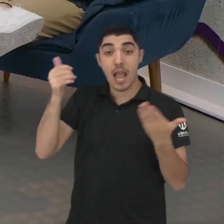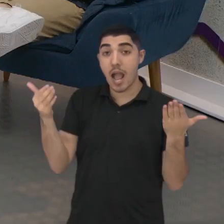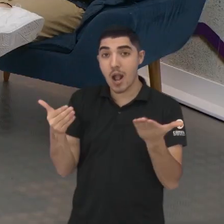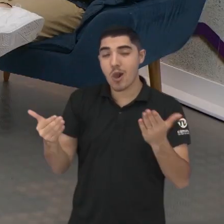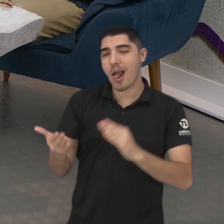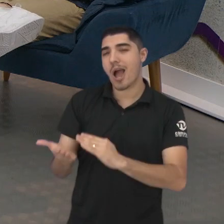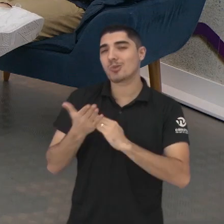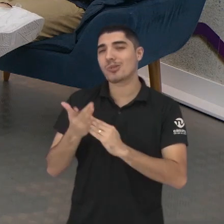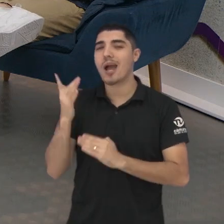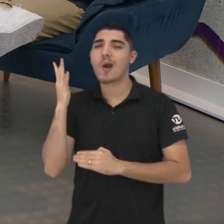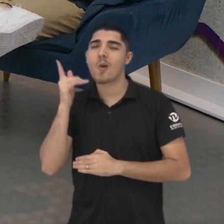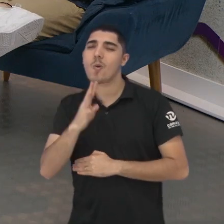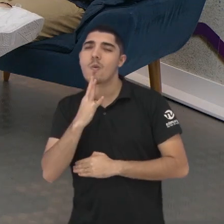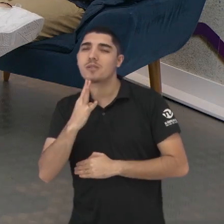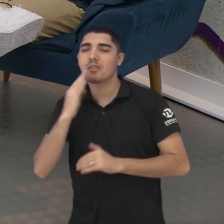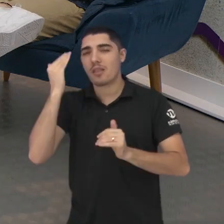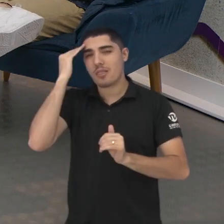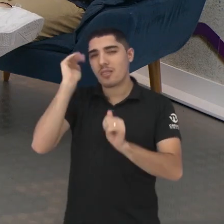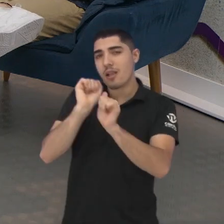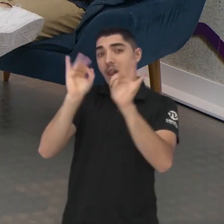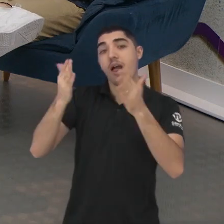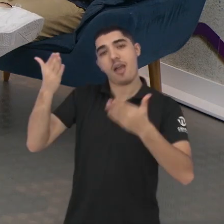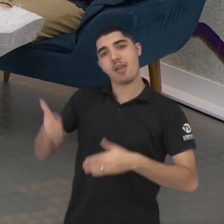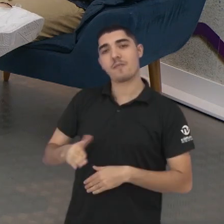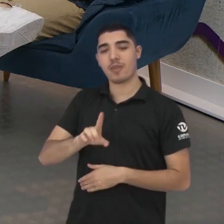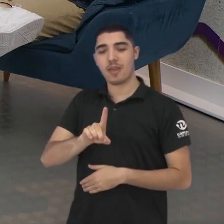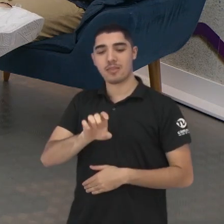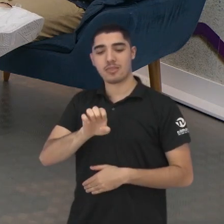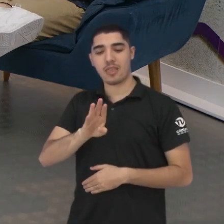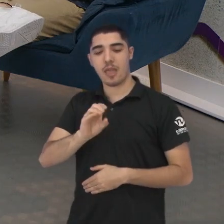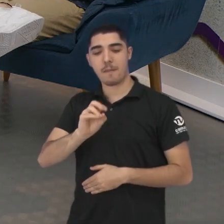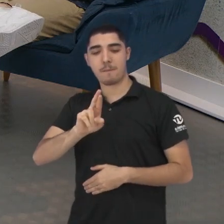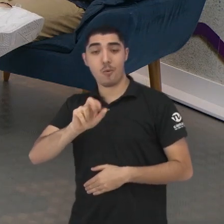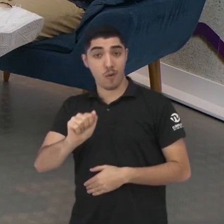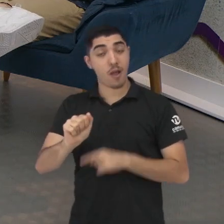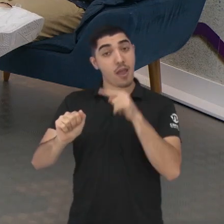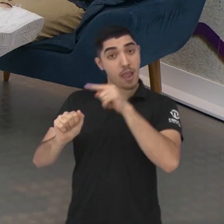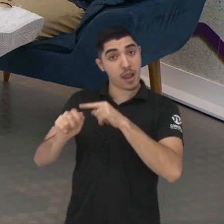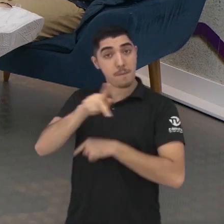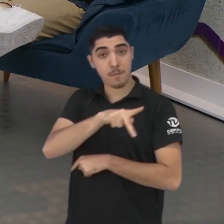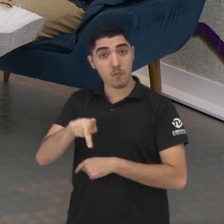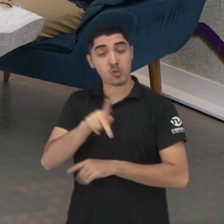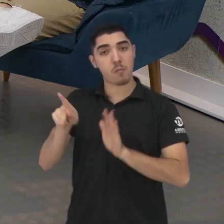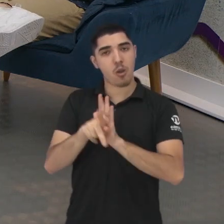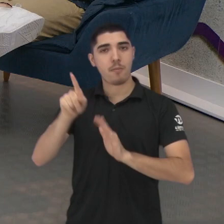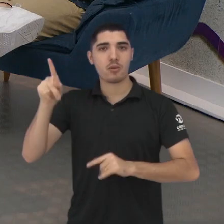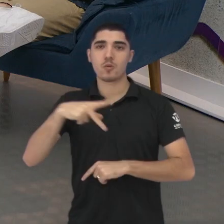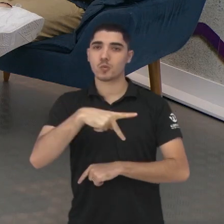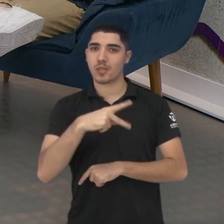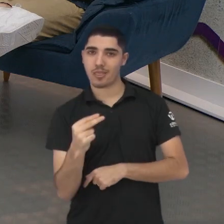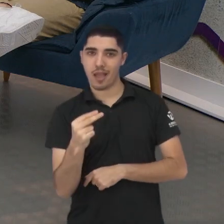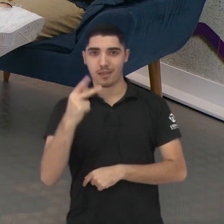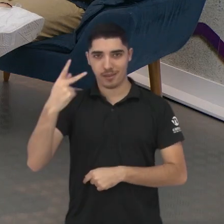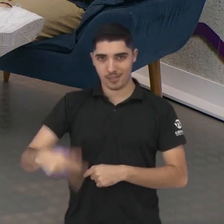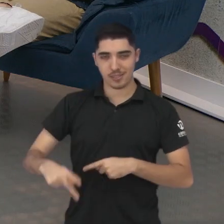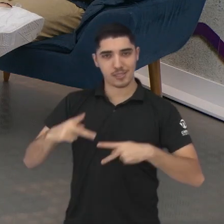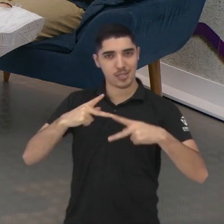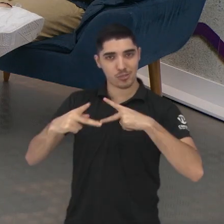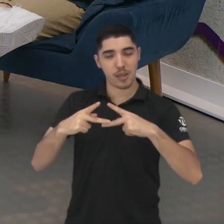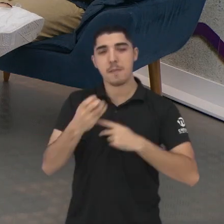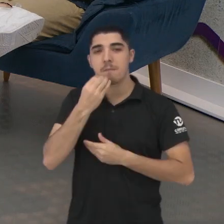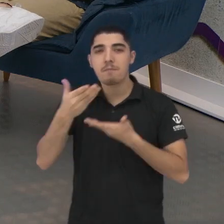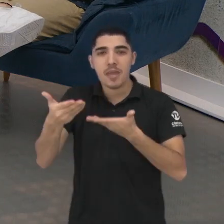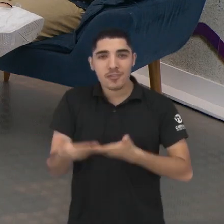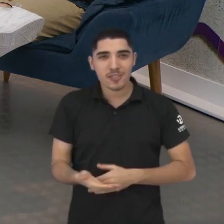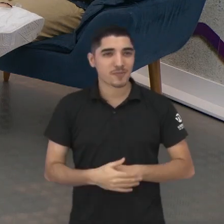nos ajudar a conhecer este caminho é a Débora Reale, docente do SENAC aqui de São José dos Campos. Seja muito bem-vinda